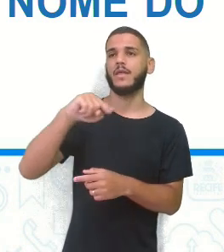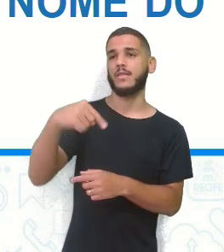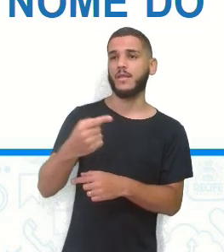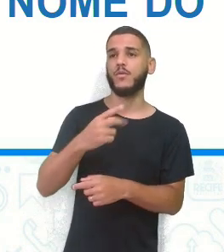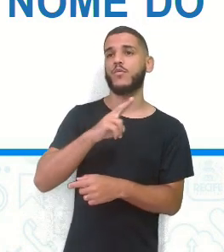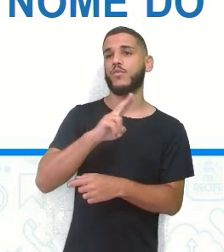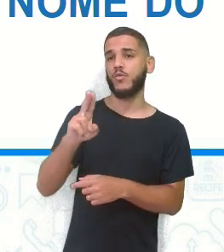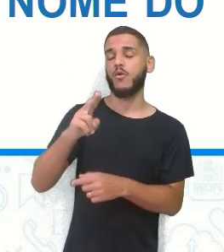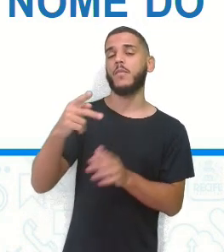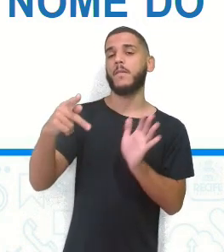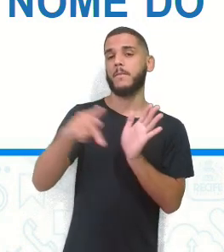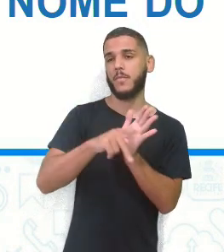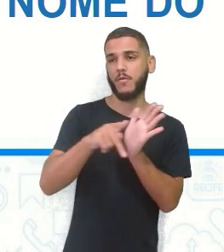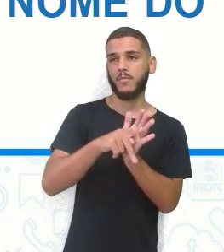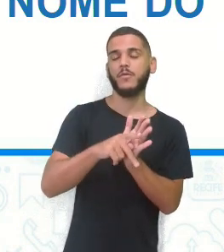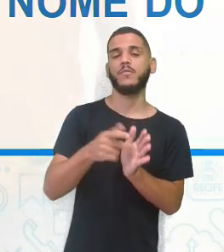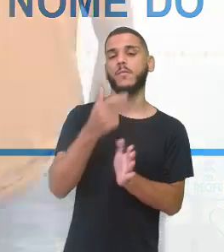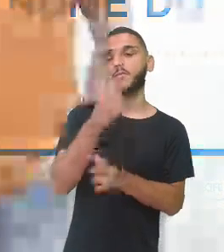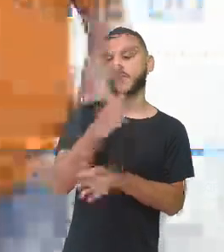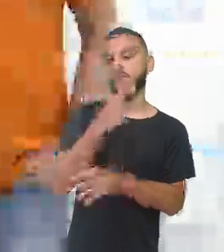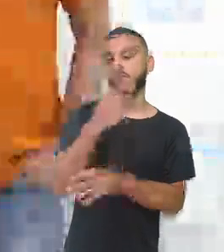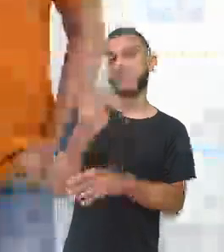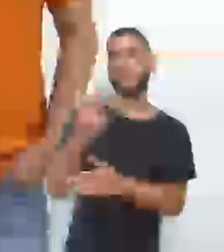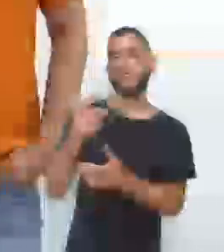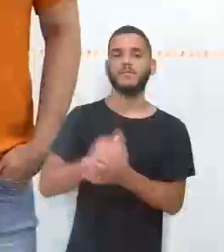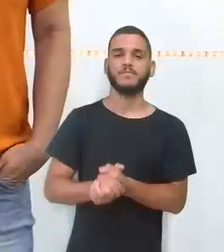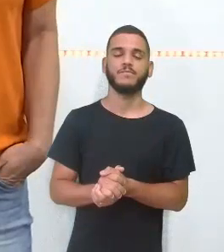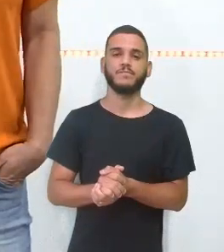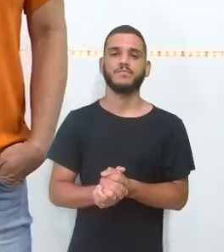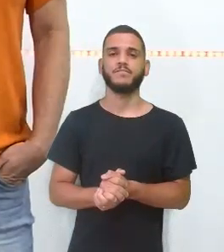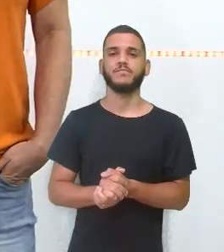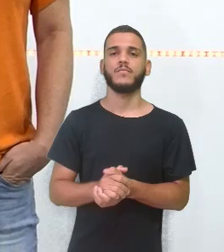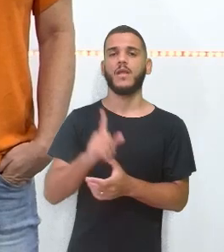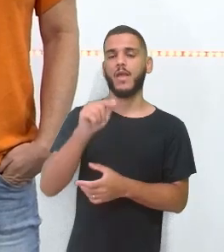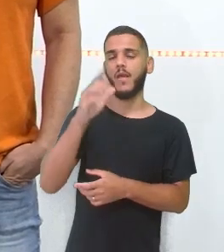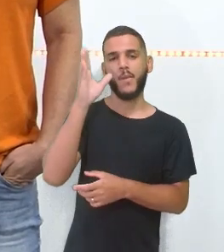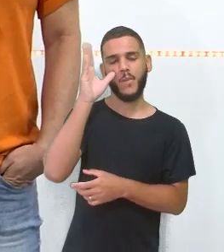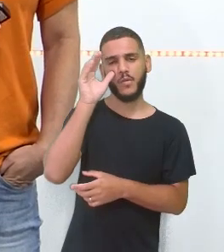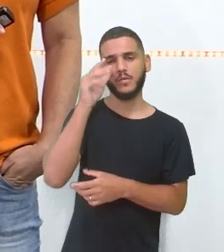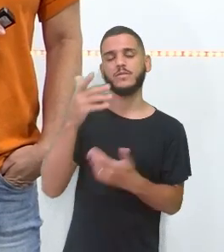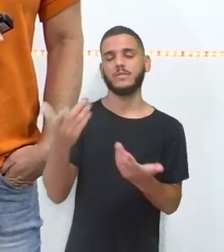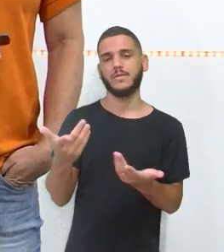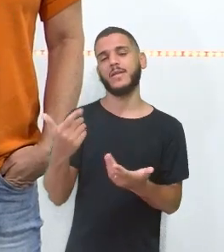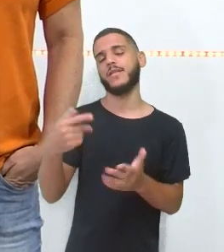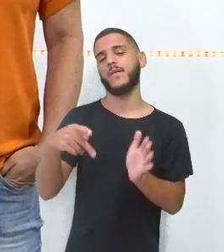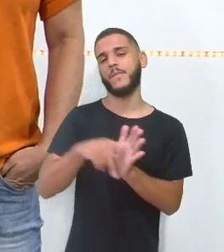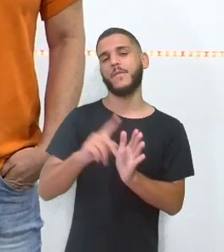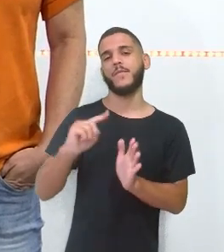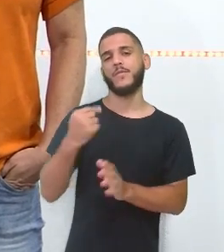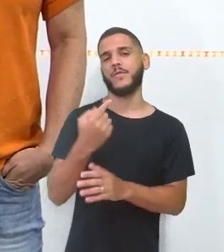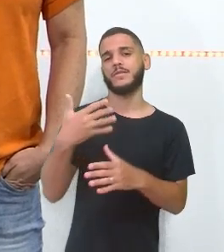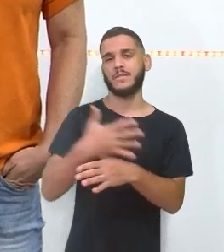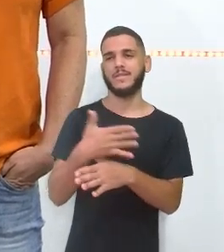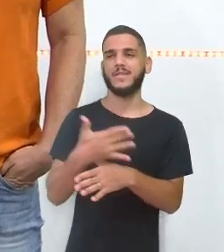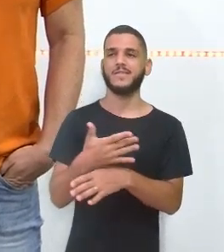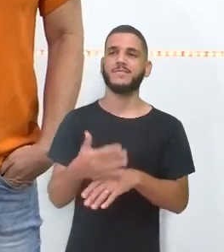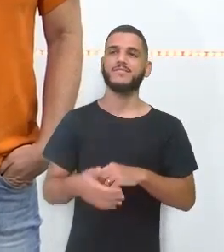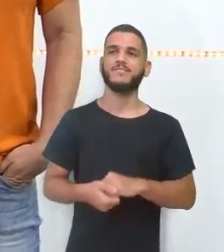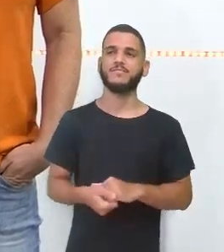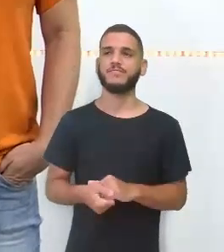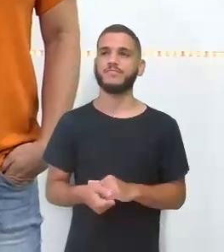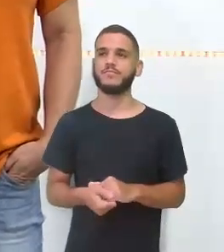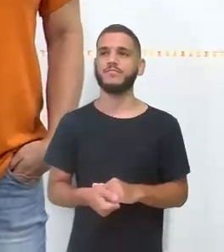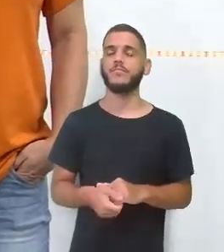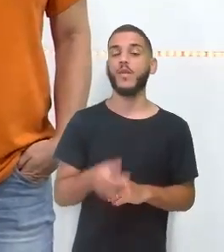do príncipe, Ponte Maurício de Nassau. Tá? São curiosidades sobre a nossa cidade aí.